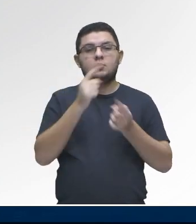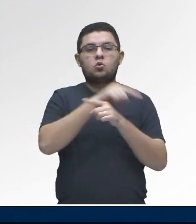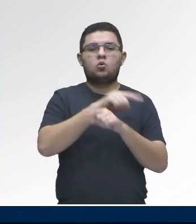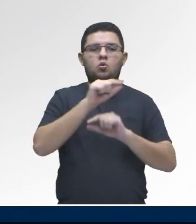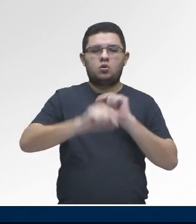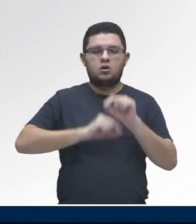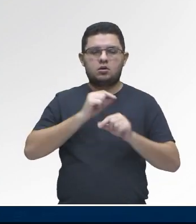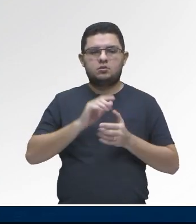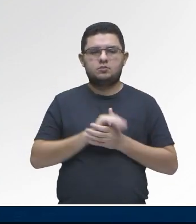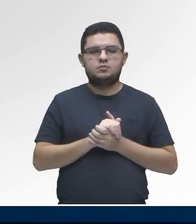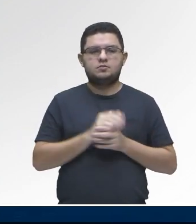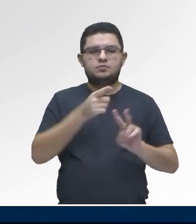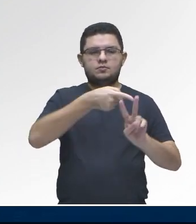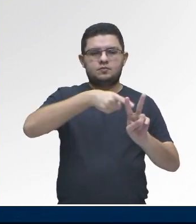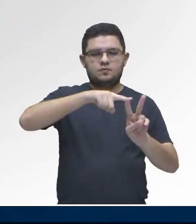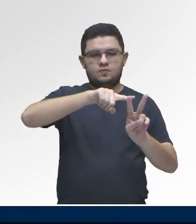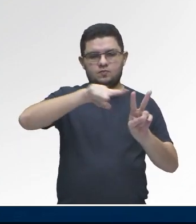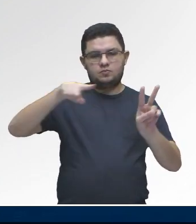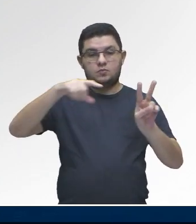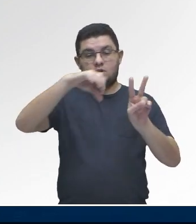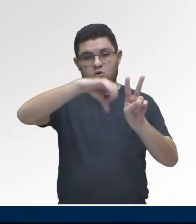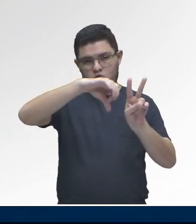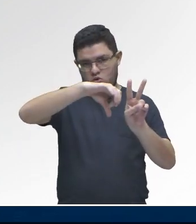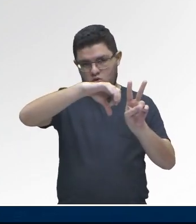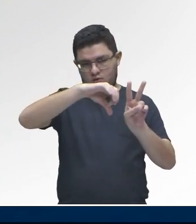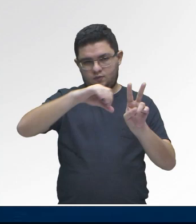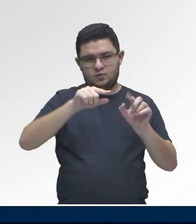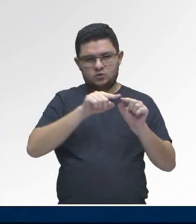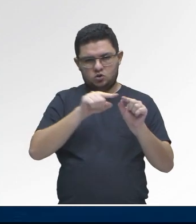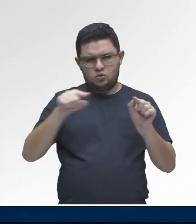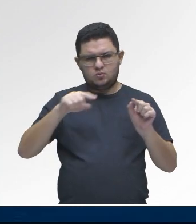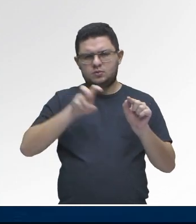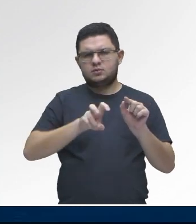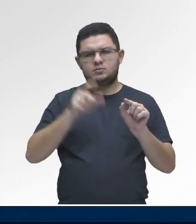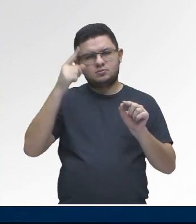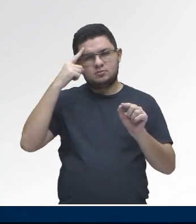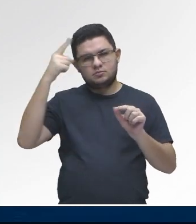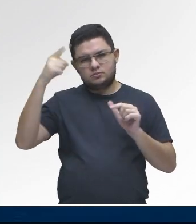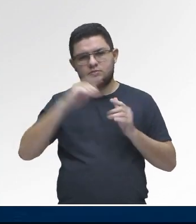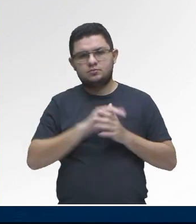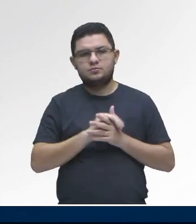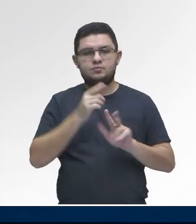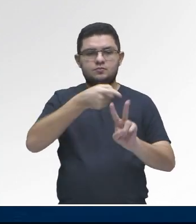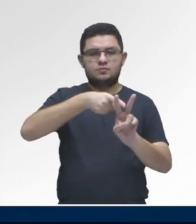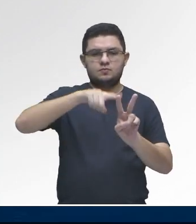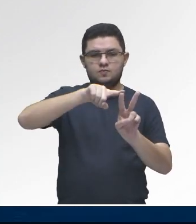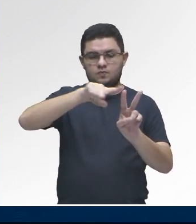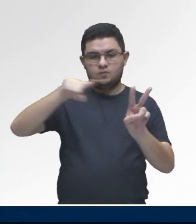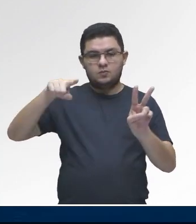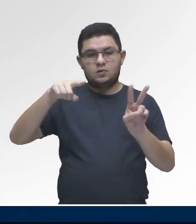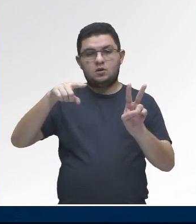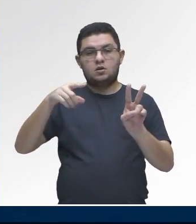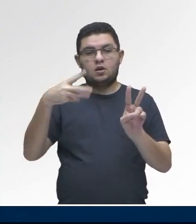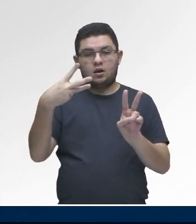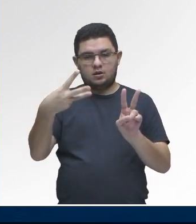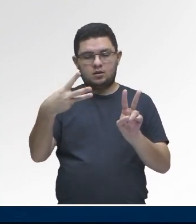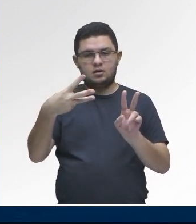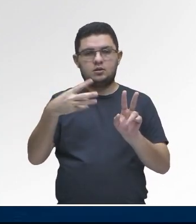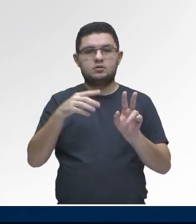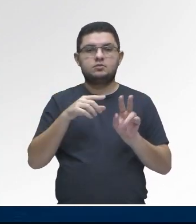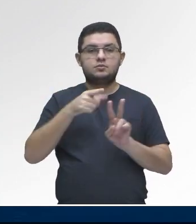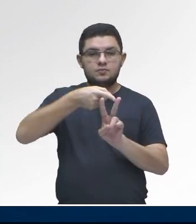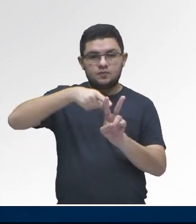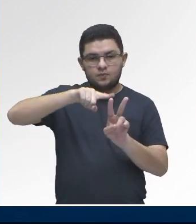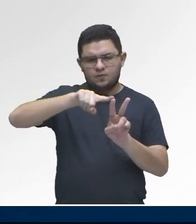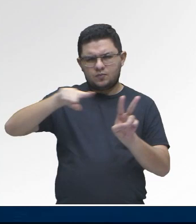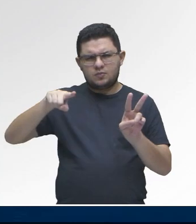de 9 sobre raiz de 5. Raiz de 9 vai dar 3 sobre raiz de 5.